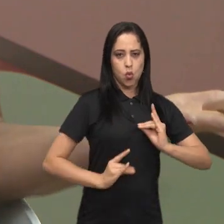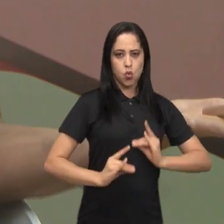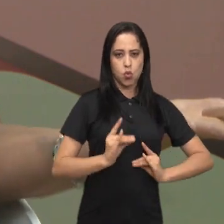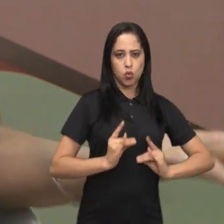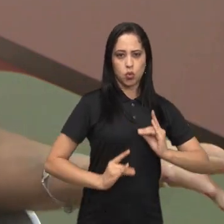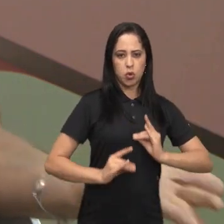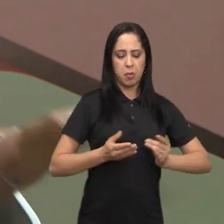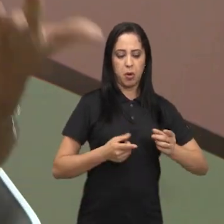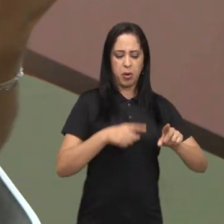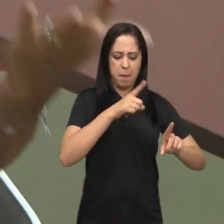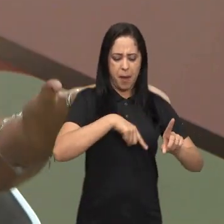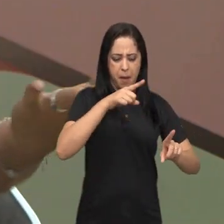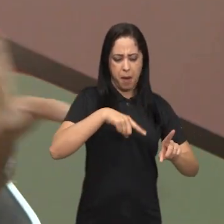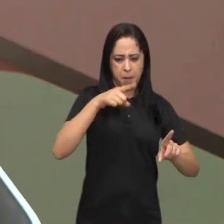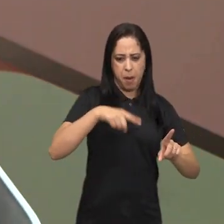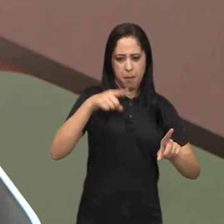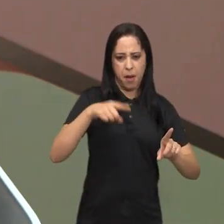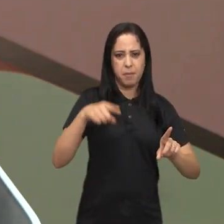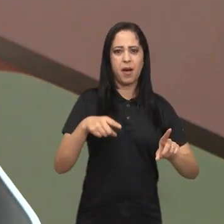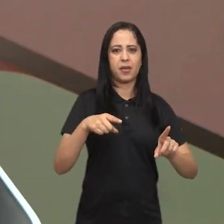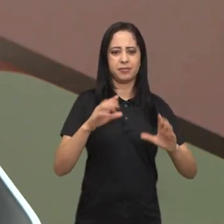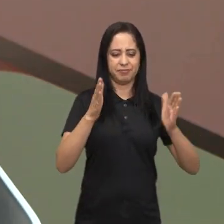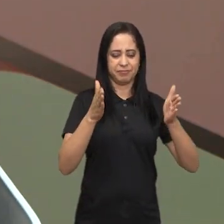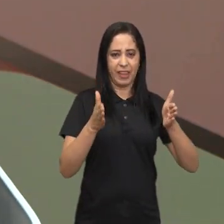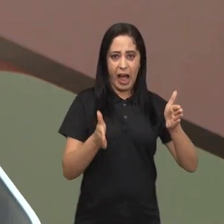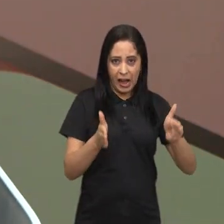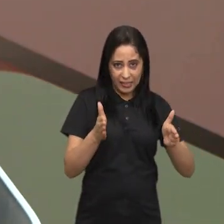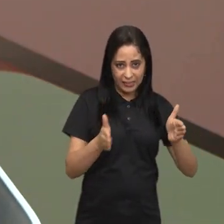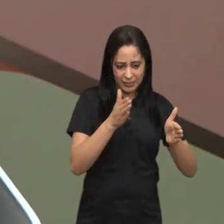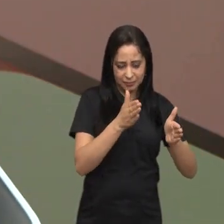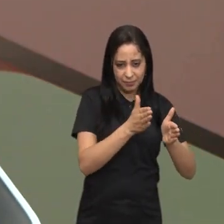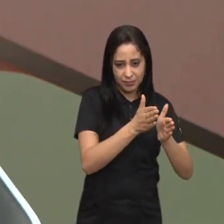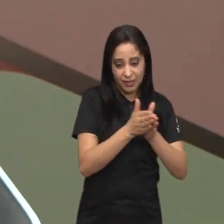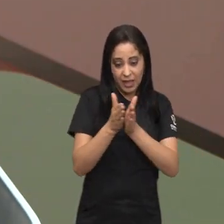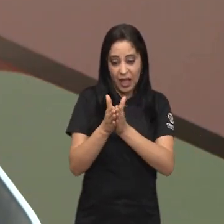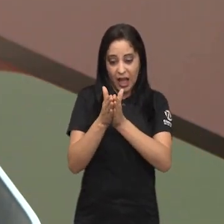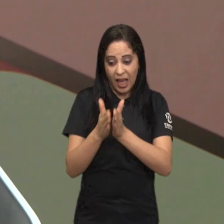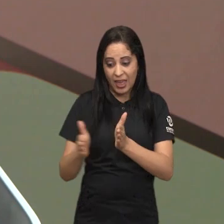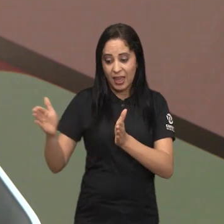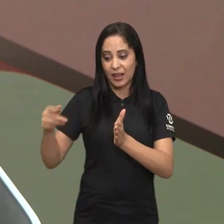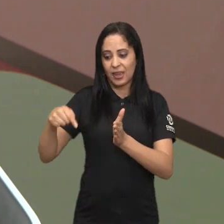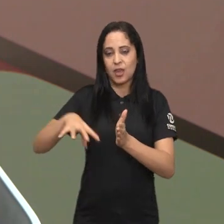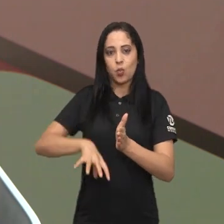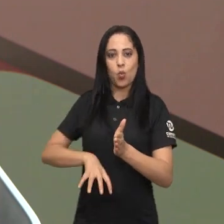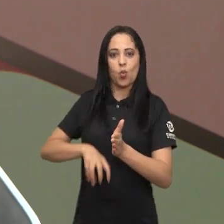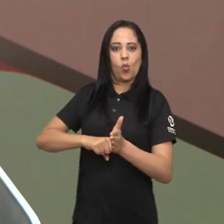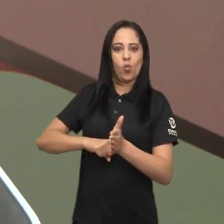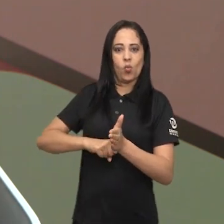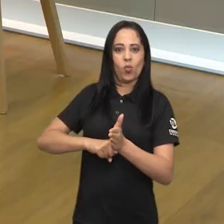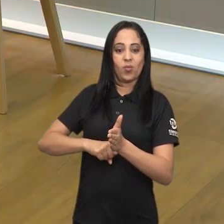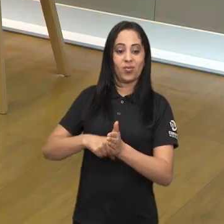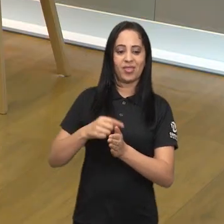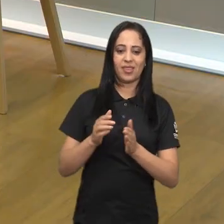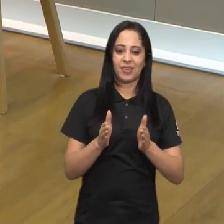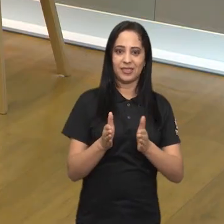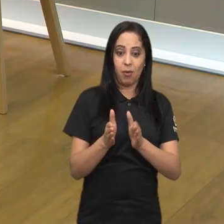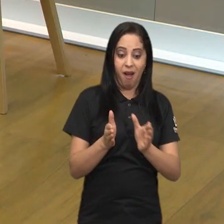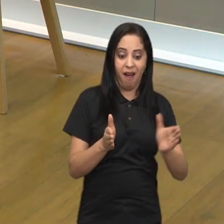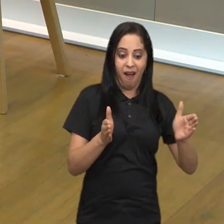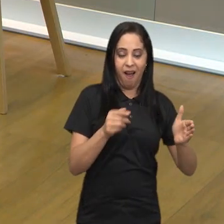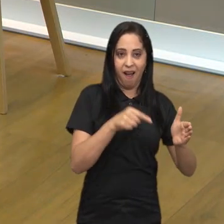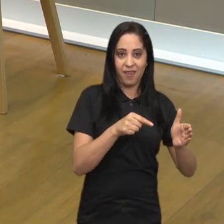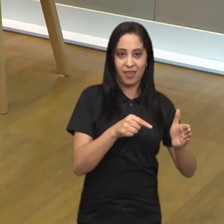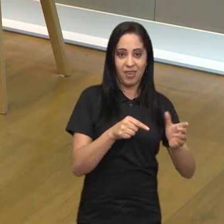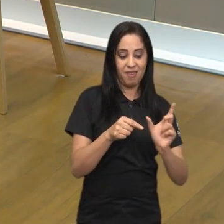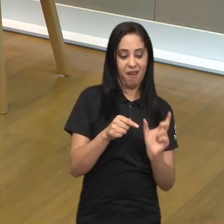idade para isso acontecer, mas ela começou a ter essa alteração hormonal até chegar na menopausa. A duração